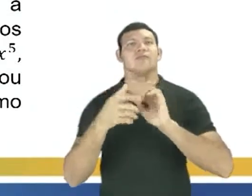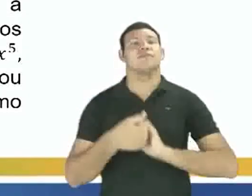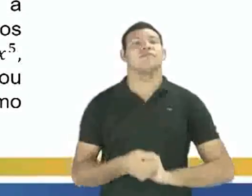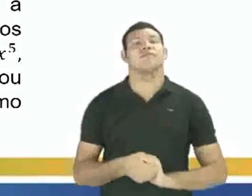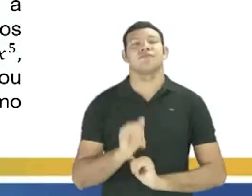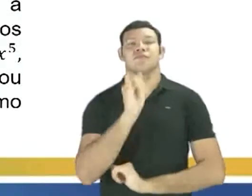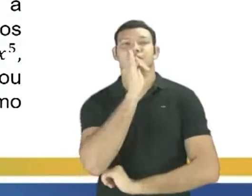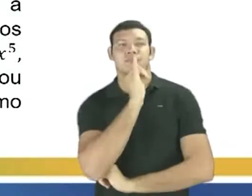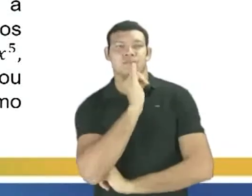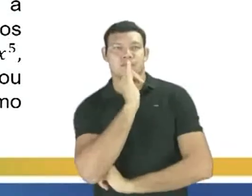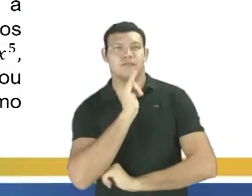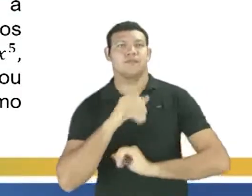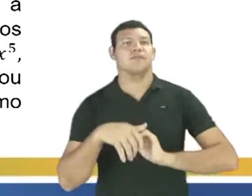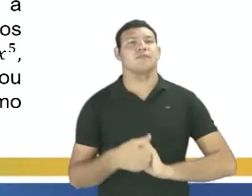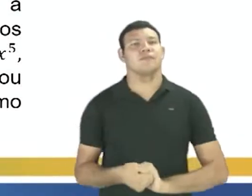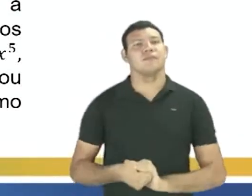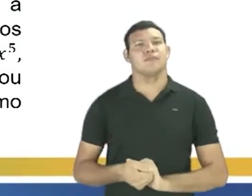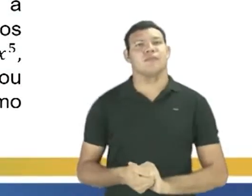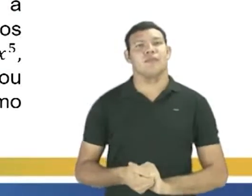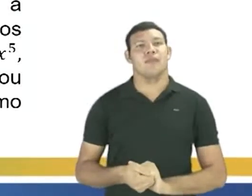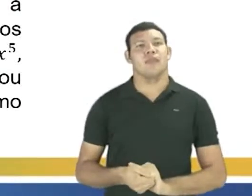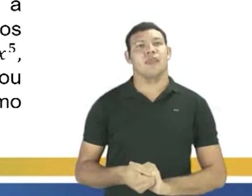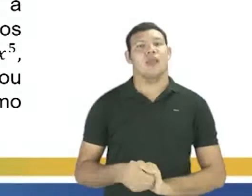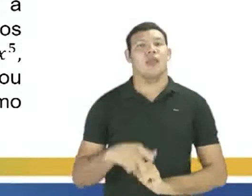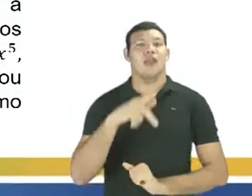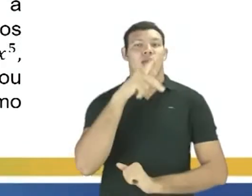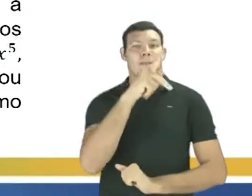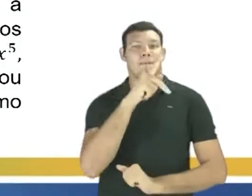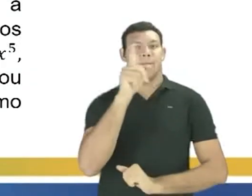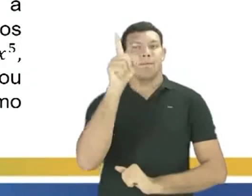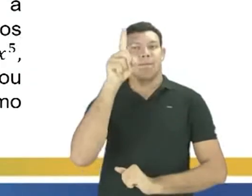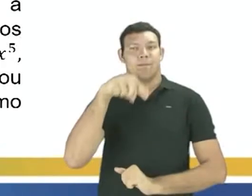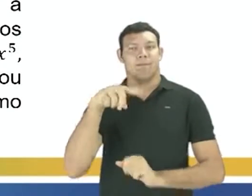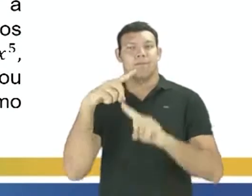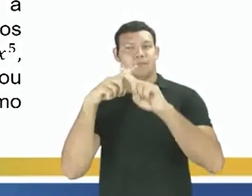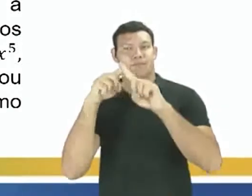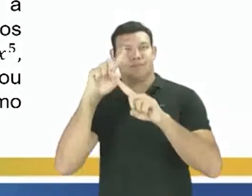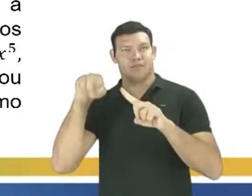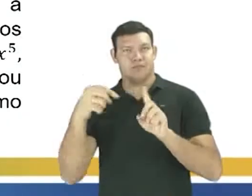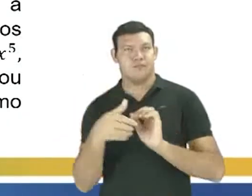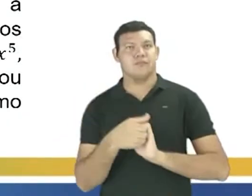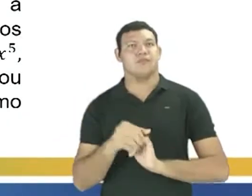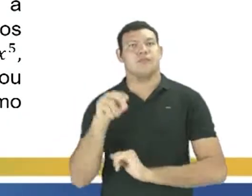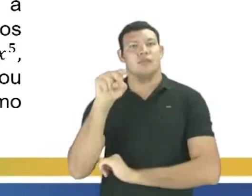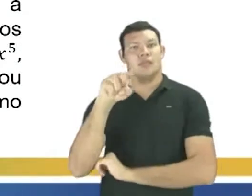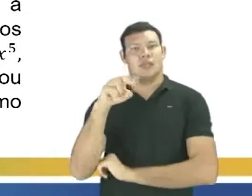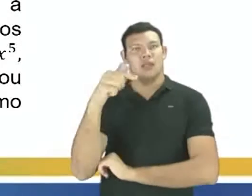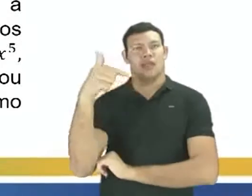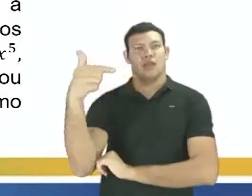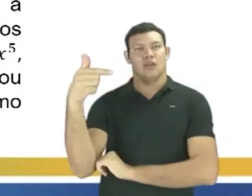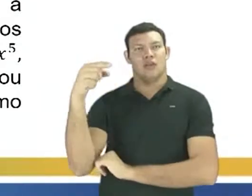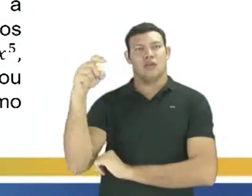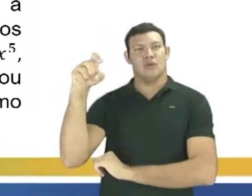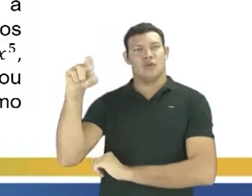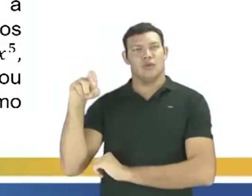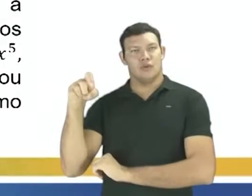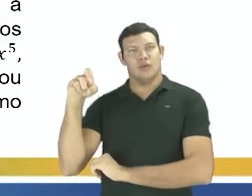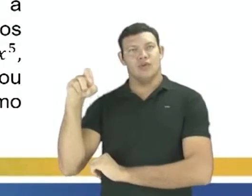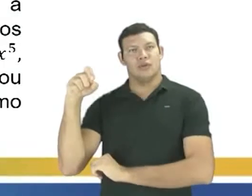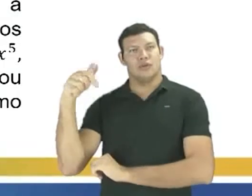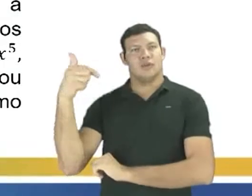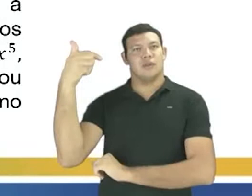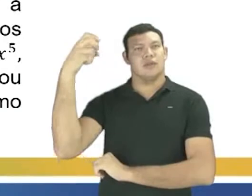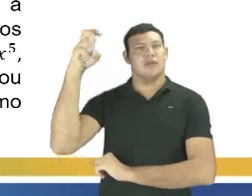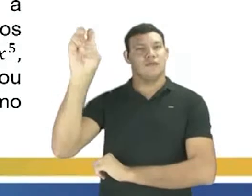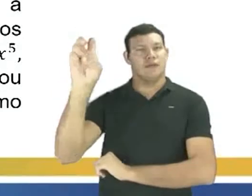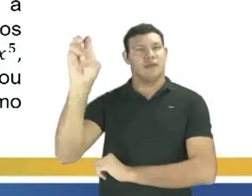Por exemplo, uma p de x, que é uma função, igual a 2 elevado à quinta